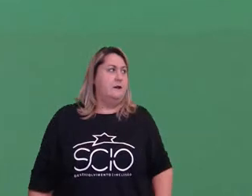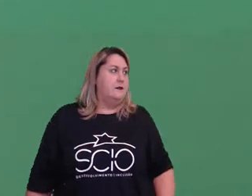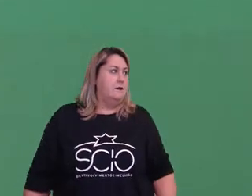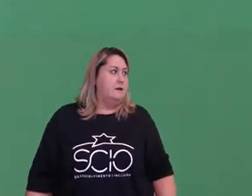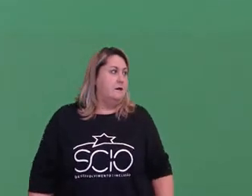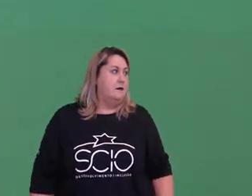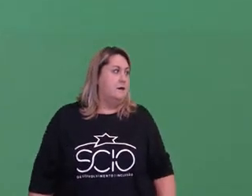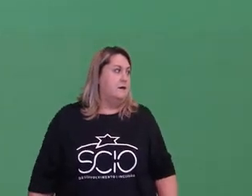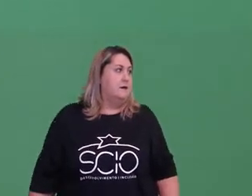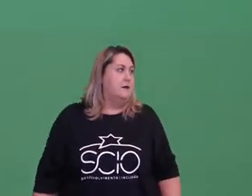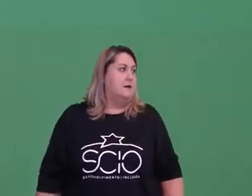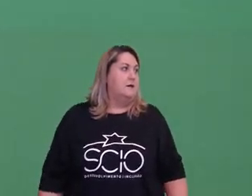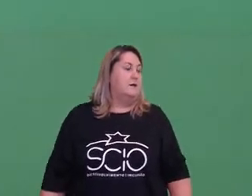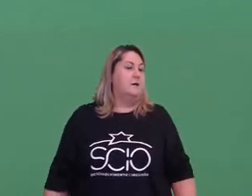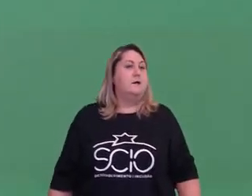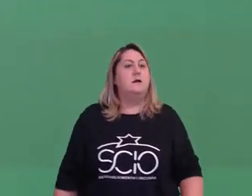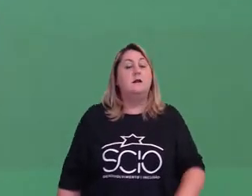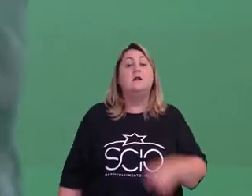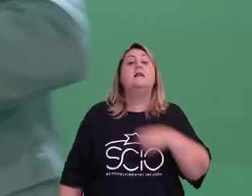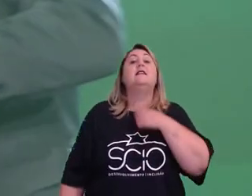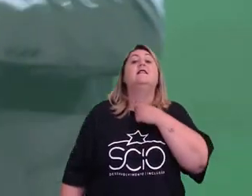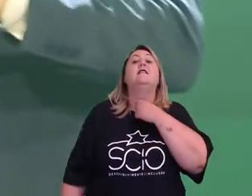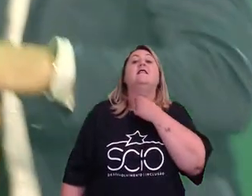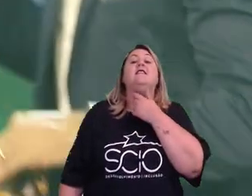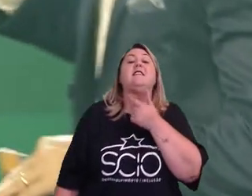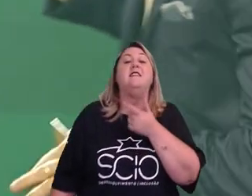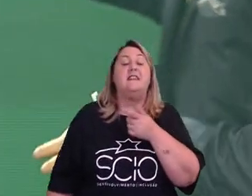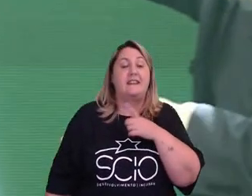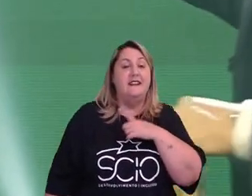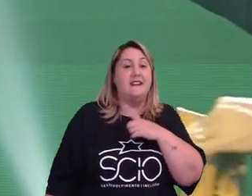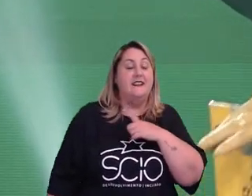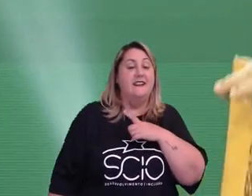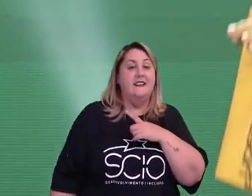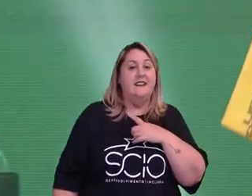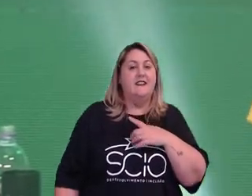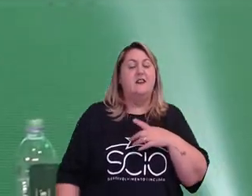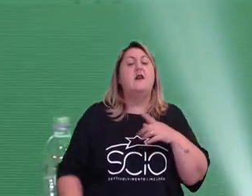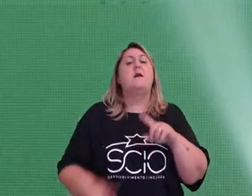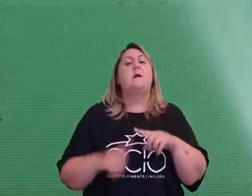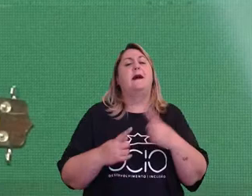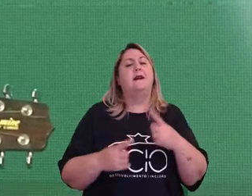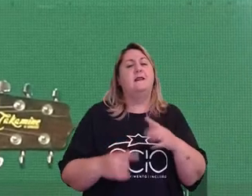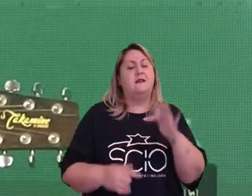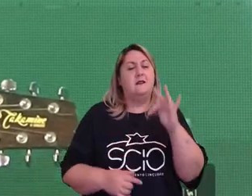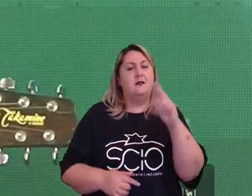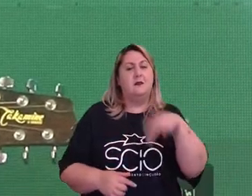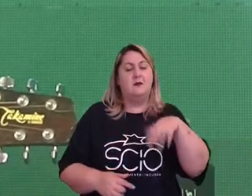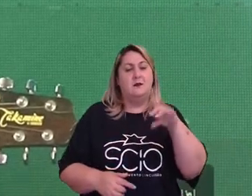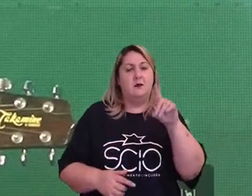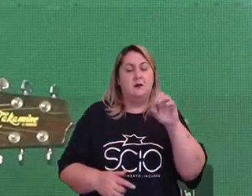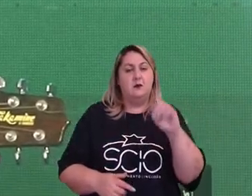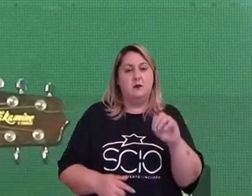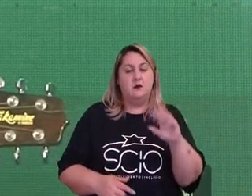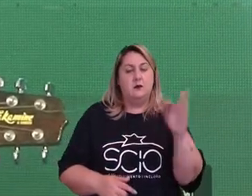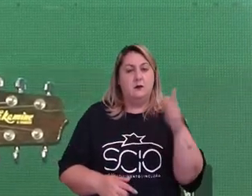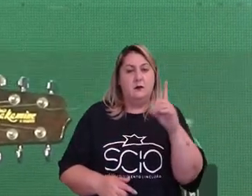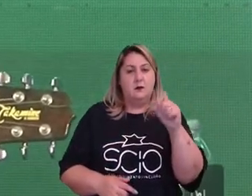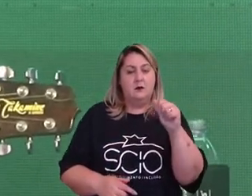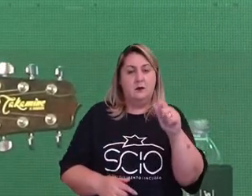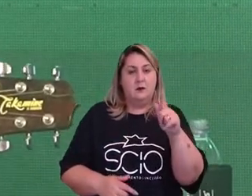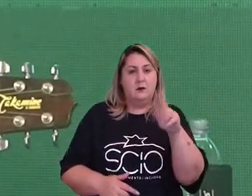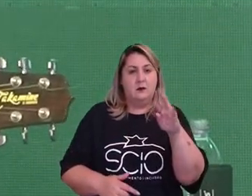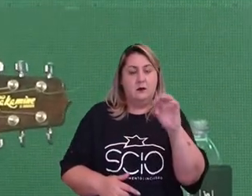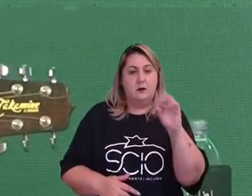Cantor, sei que a garganta hoje tá daquele jeito, mas o Fundo da Grota tá fazendo sucesso, não tá não?